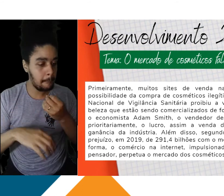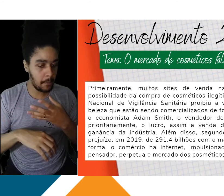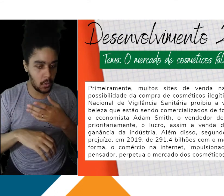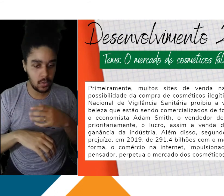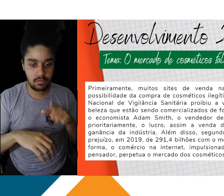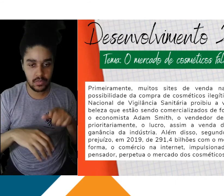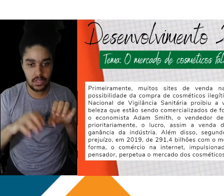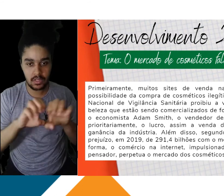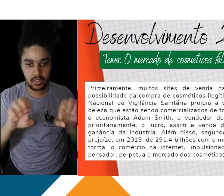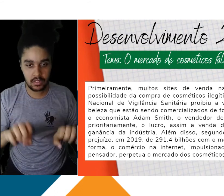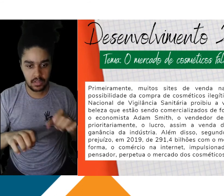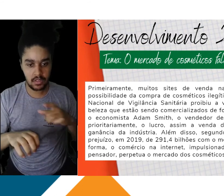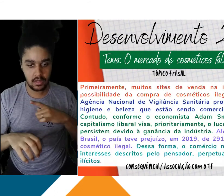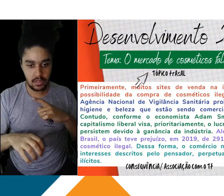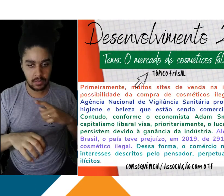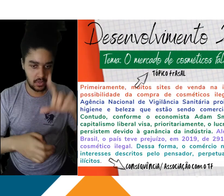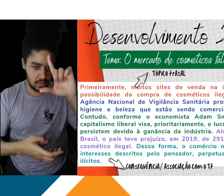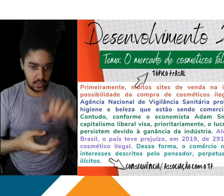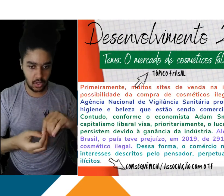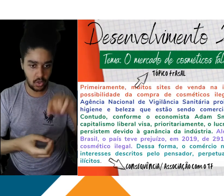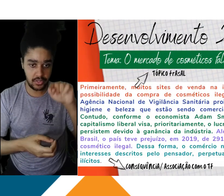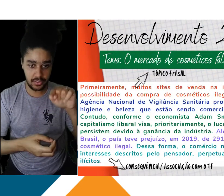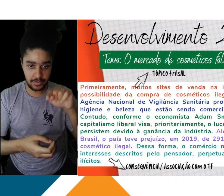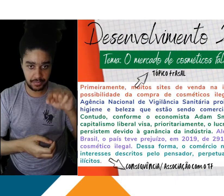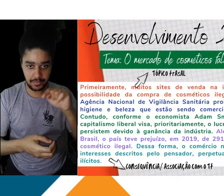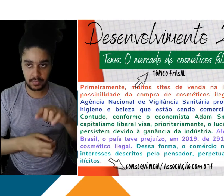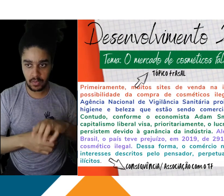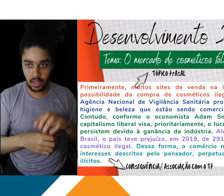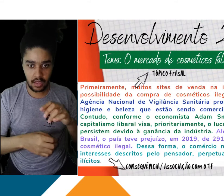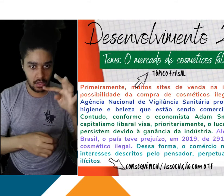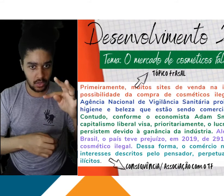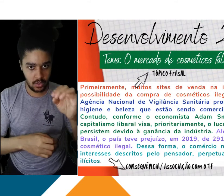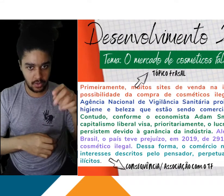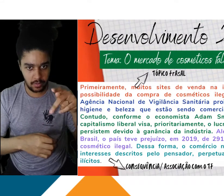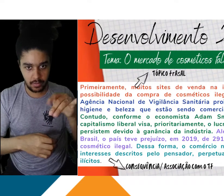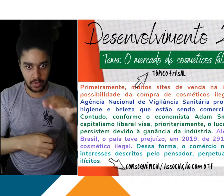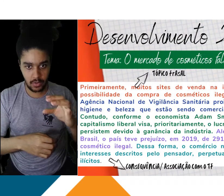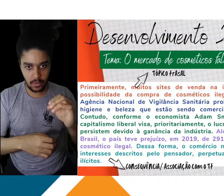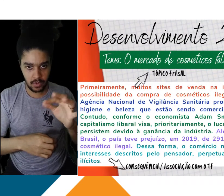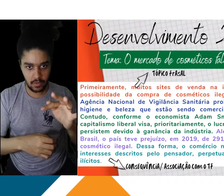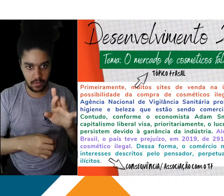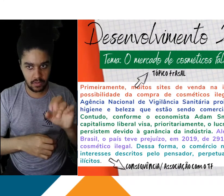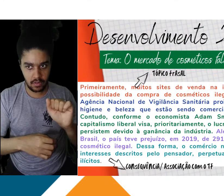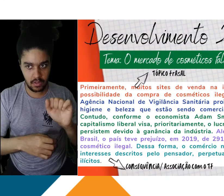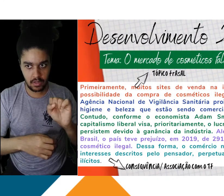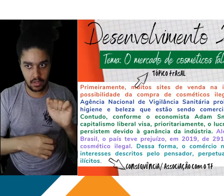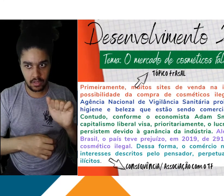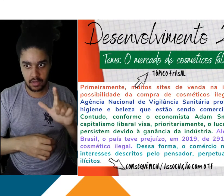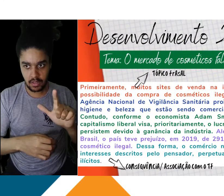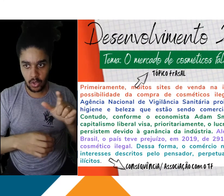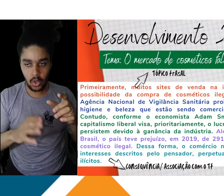Bom, estruturalmente temos essa lógica aqui, ó. Veja, um tópico frasal que se